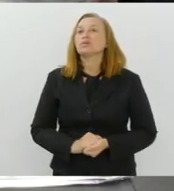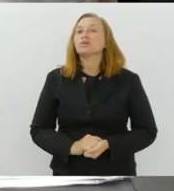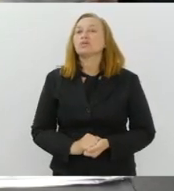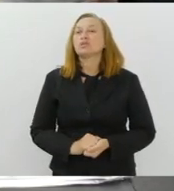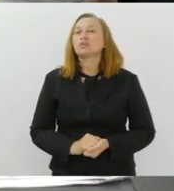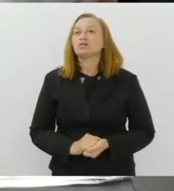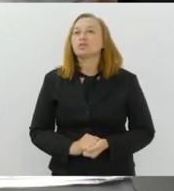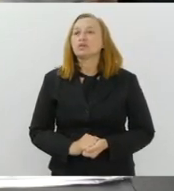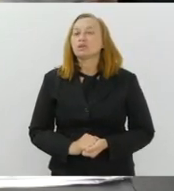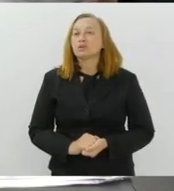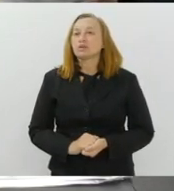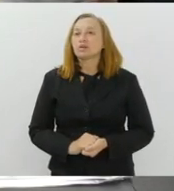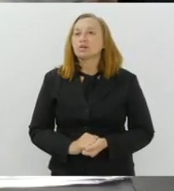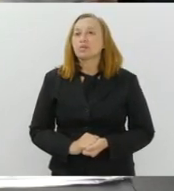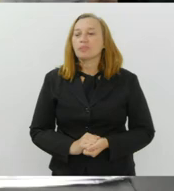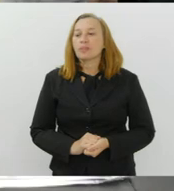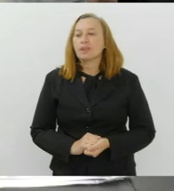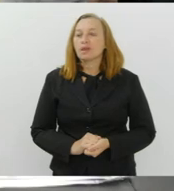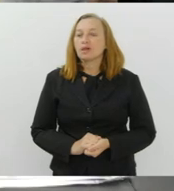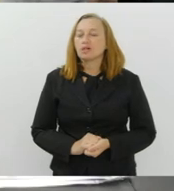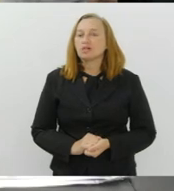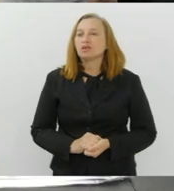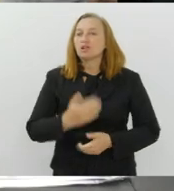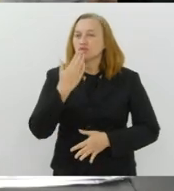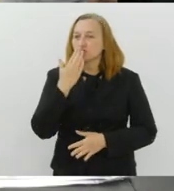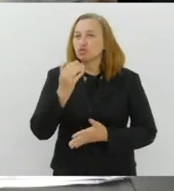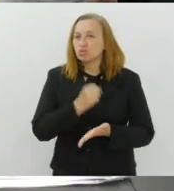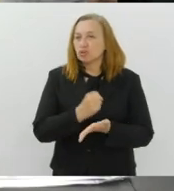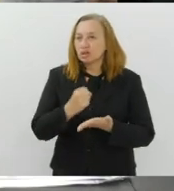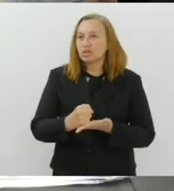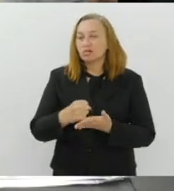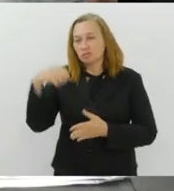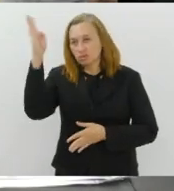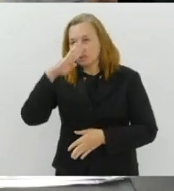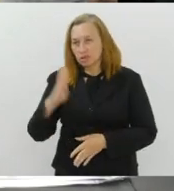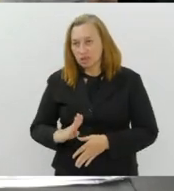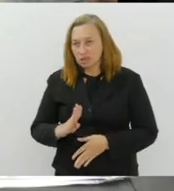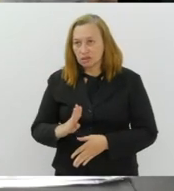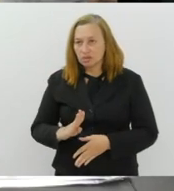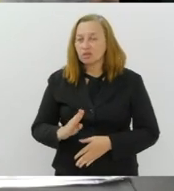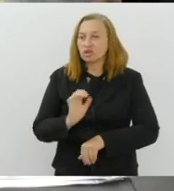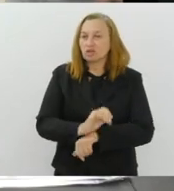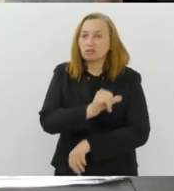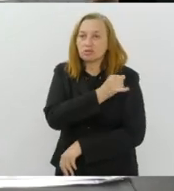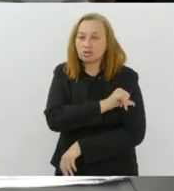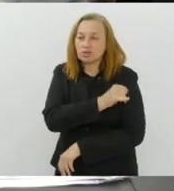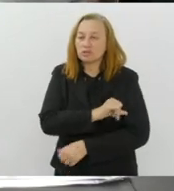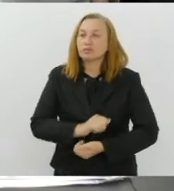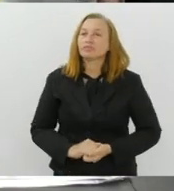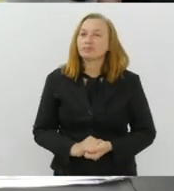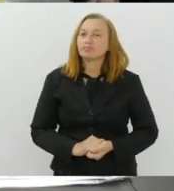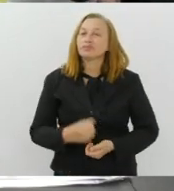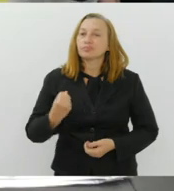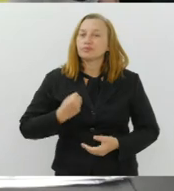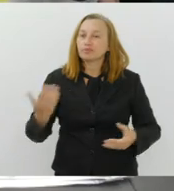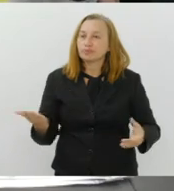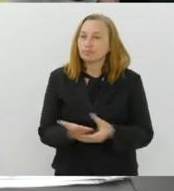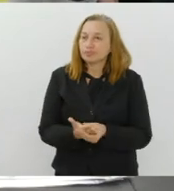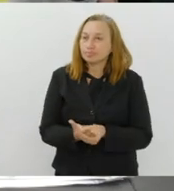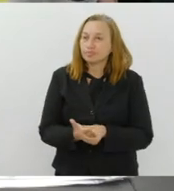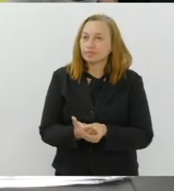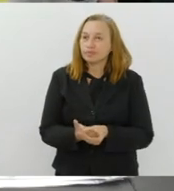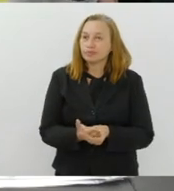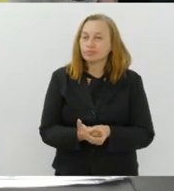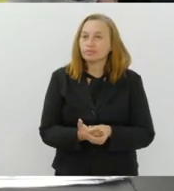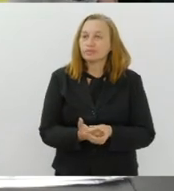cancelamento, operador ou beneficiário, e por tipo de contratação para o Brasil e para o Estado do Rio de Janeiro. Número de processos abertos